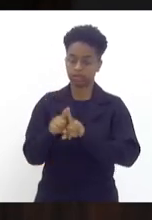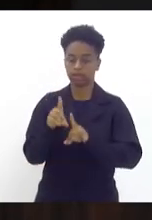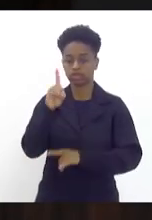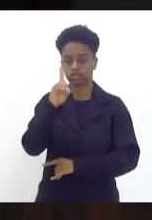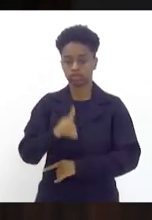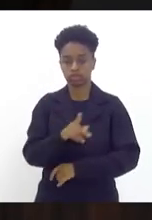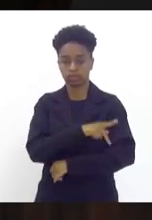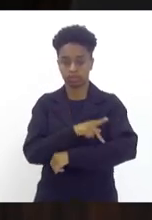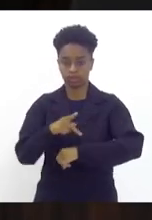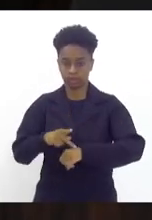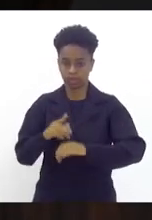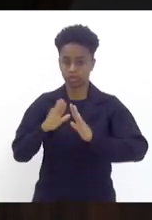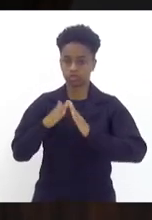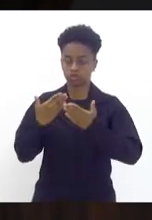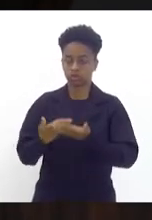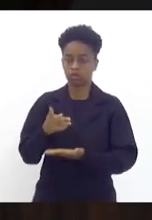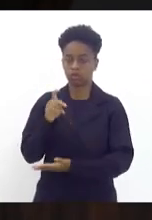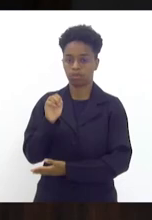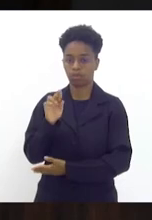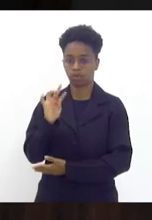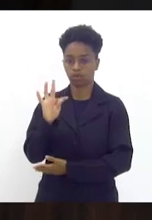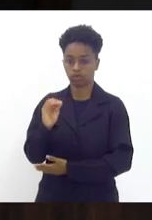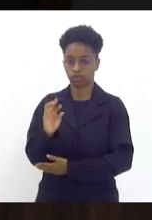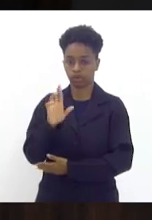de formação do Colégio Porto Real.